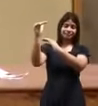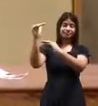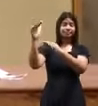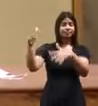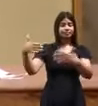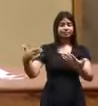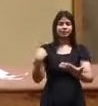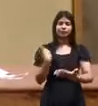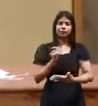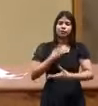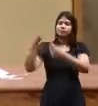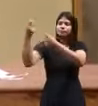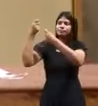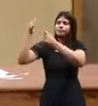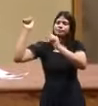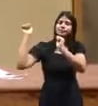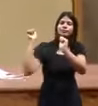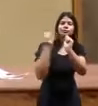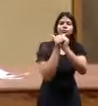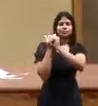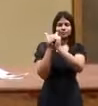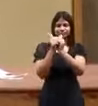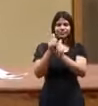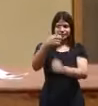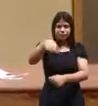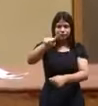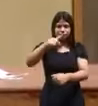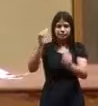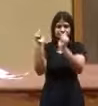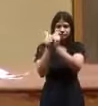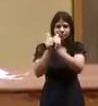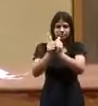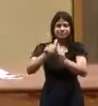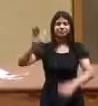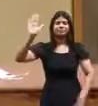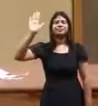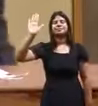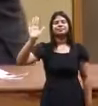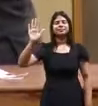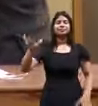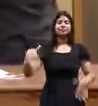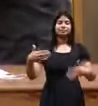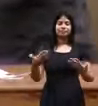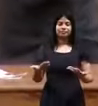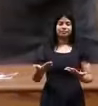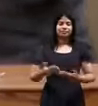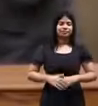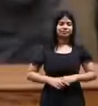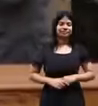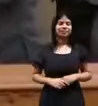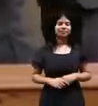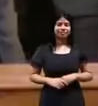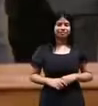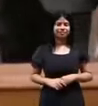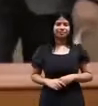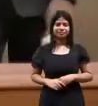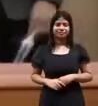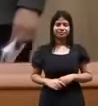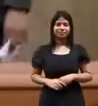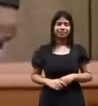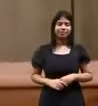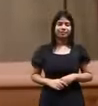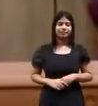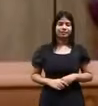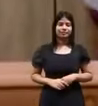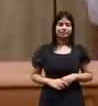estamos agarradinho nele. Quem está agarradinho nele? Só quem está. Aí olha, de longe. Eita, diga comigo,